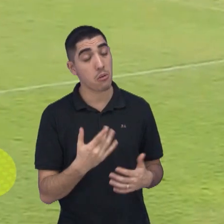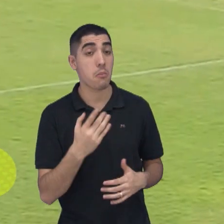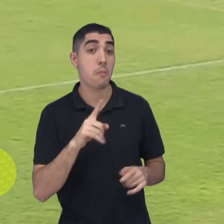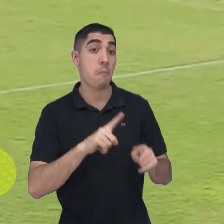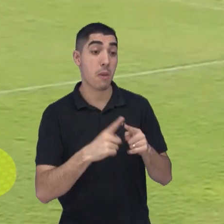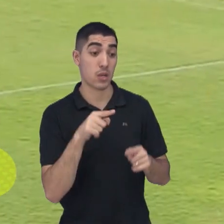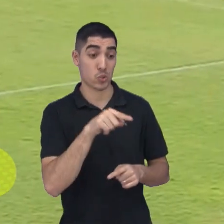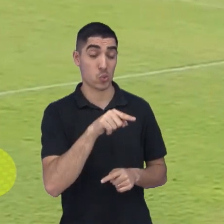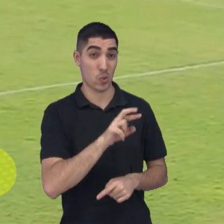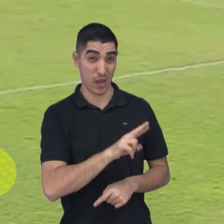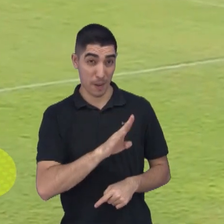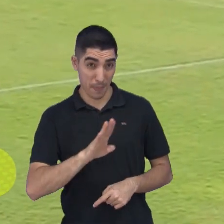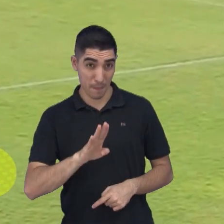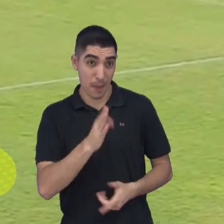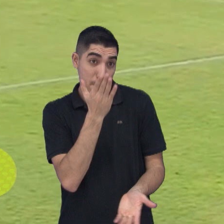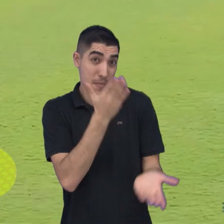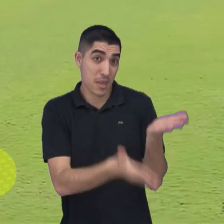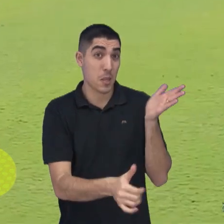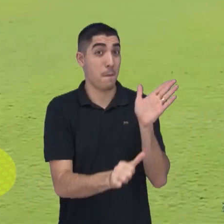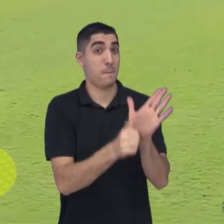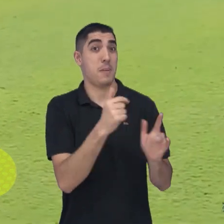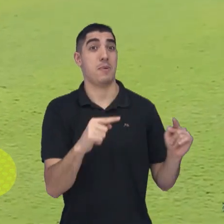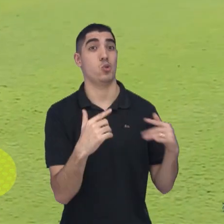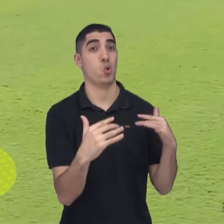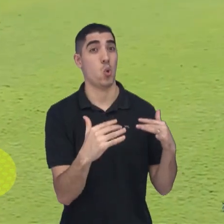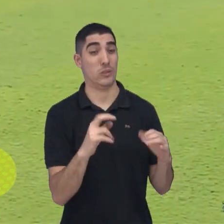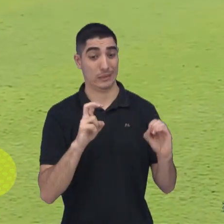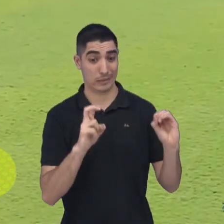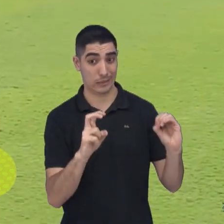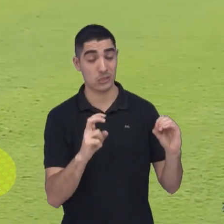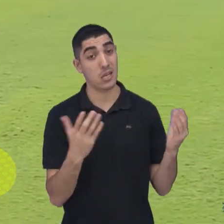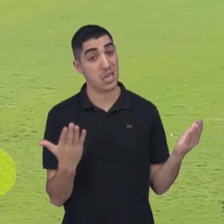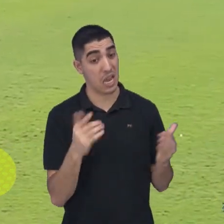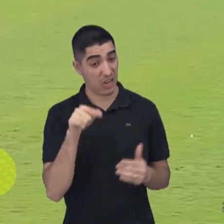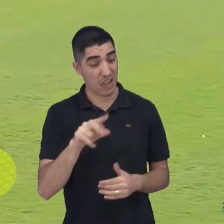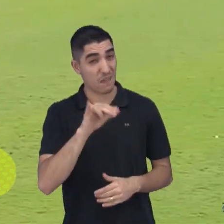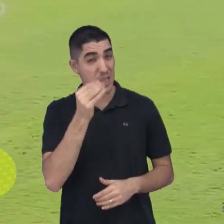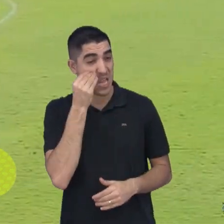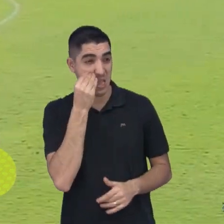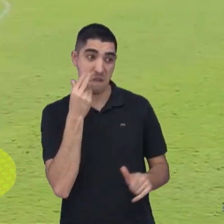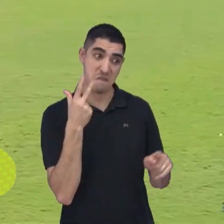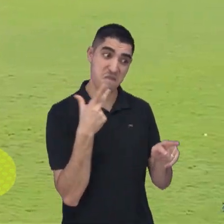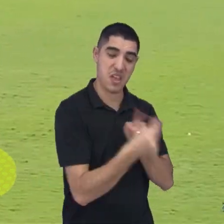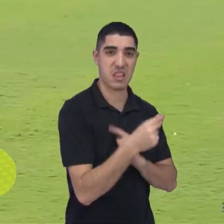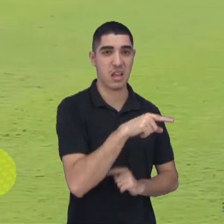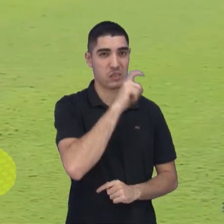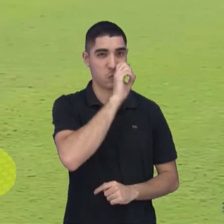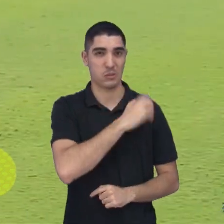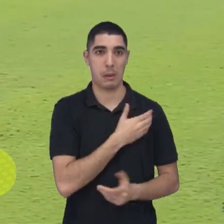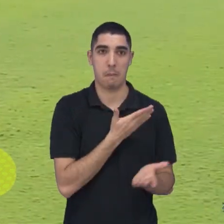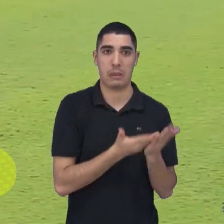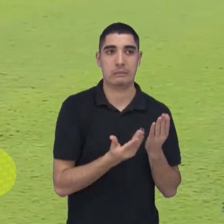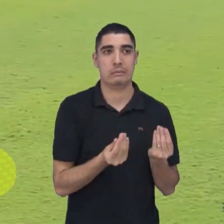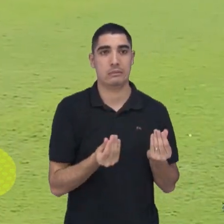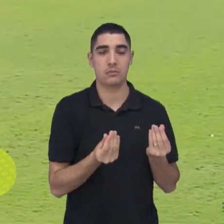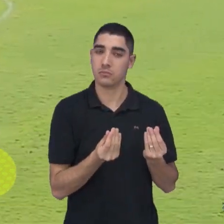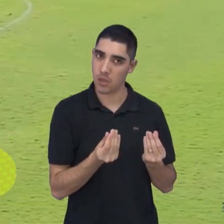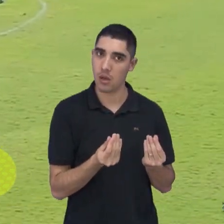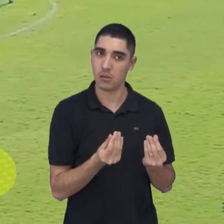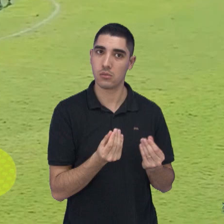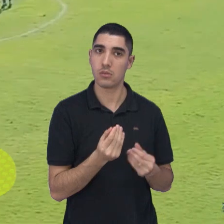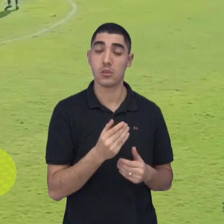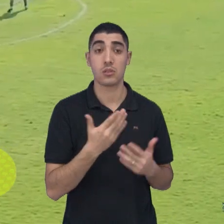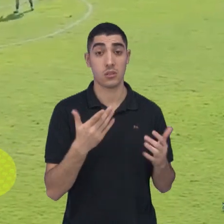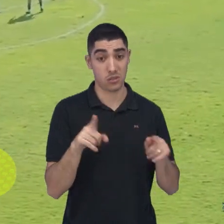uma derrota de goleada, então o Bragantino quer buscar a primeira vitória e quer também tirar esse saldo negativo de 5 gols, tá?